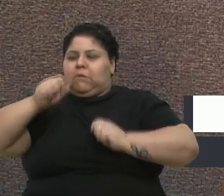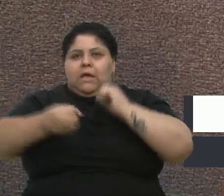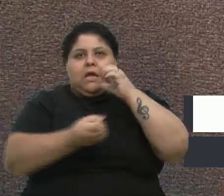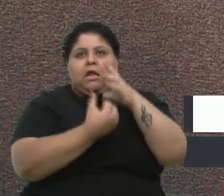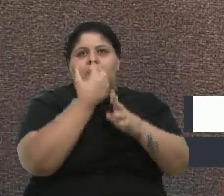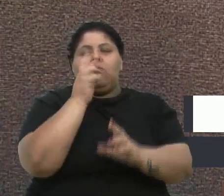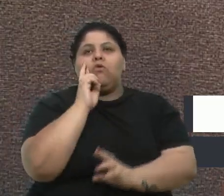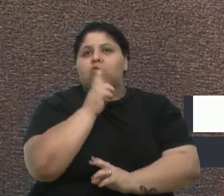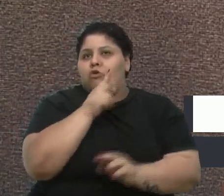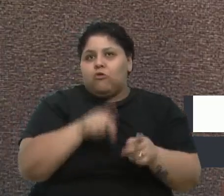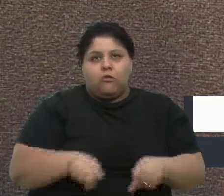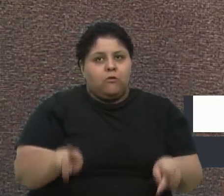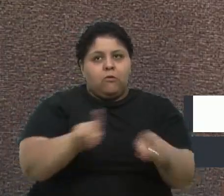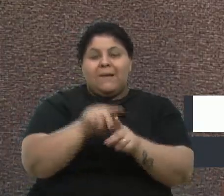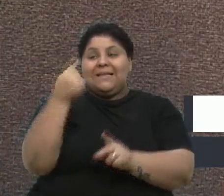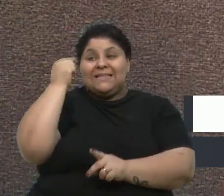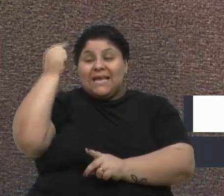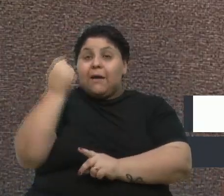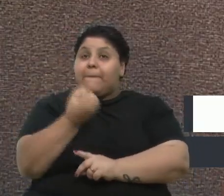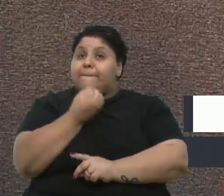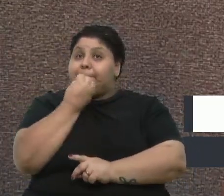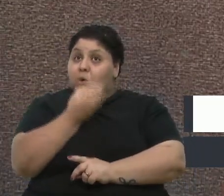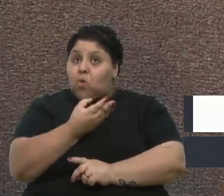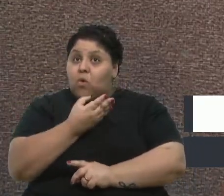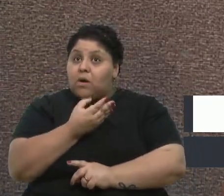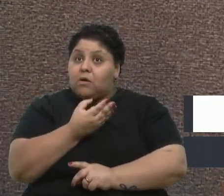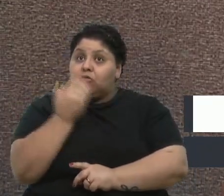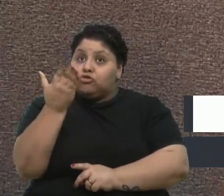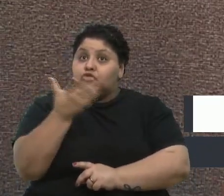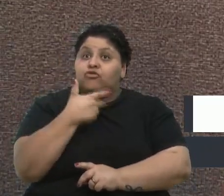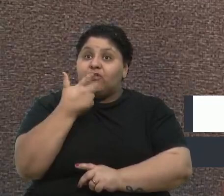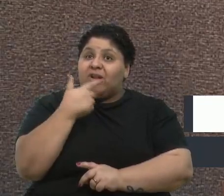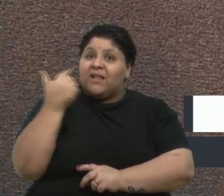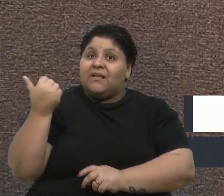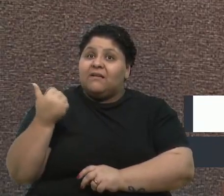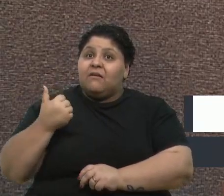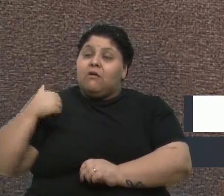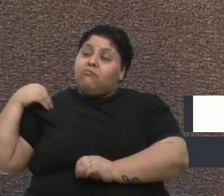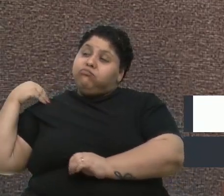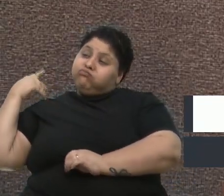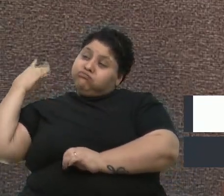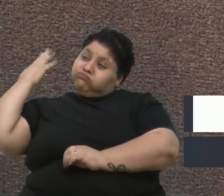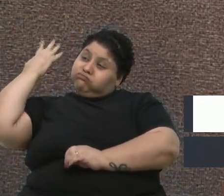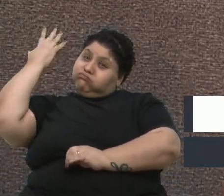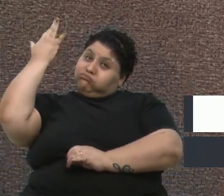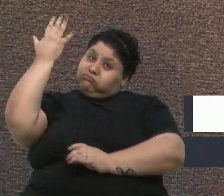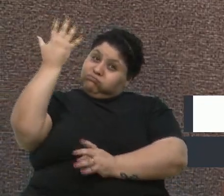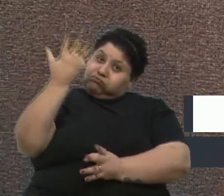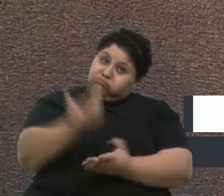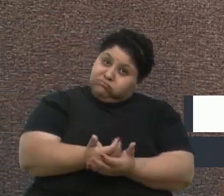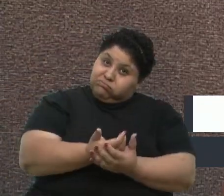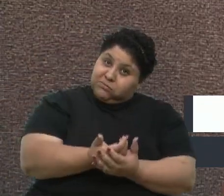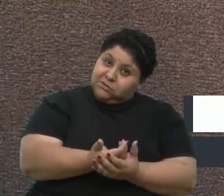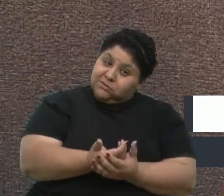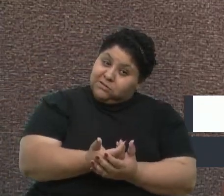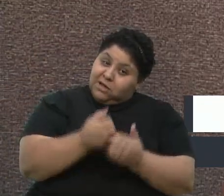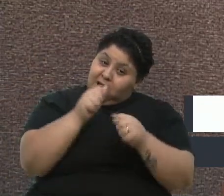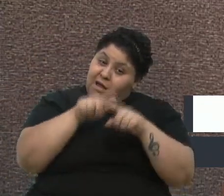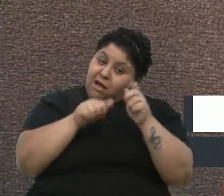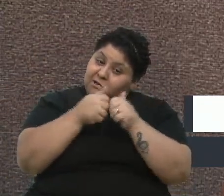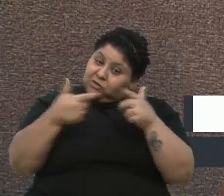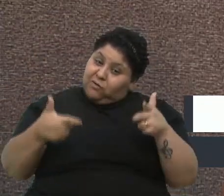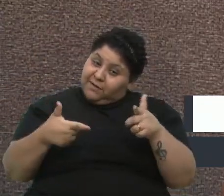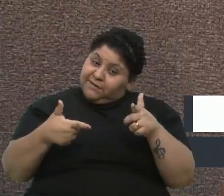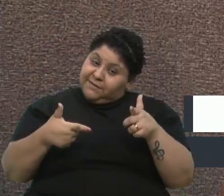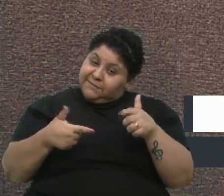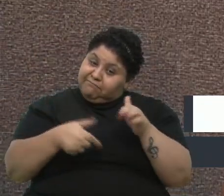ideia muito boa que o senhor relatou. De lá para cá, as coisas acabaram, né, retrocedendo. E hoje nós estamos